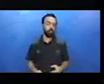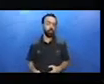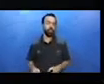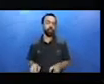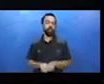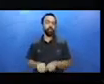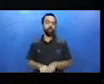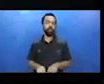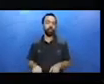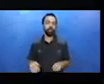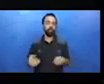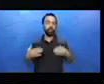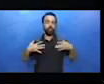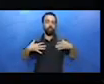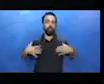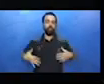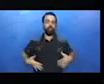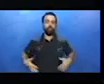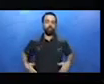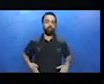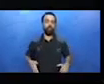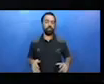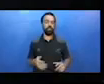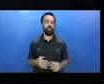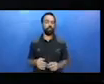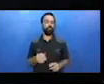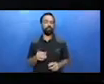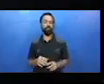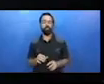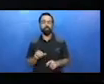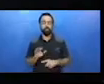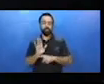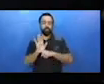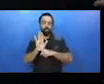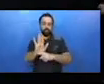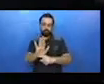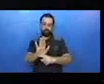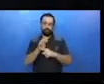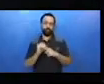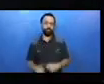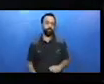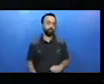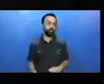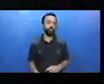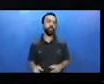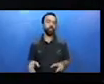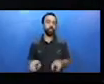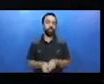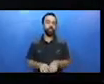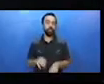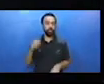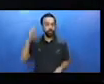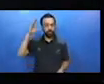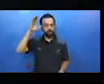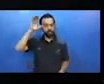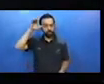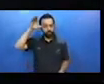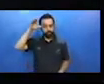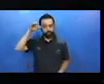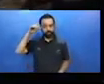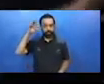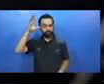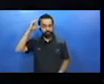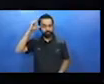físicas que são envolvidas durante a prática da natação e algumas curiosidades de alguns grandes nomes do esporte